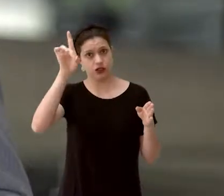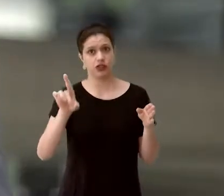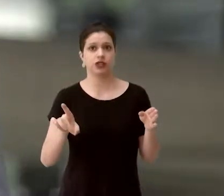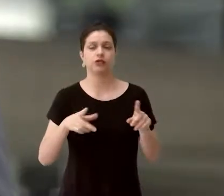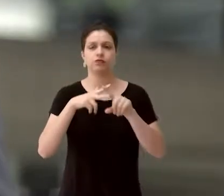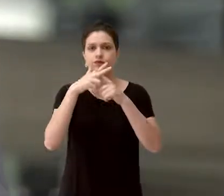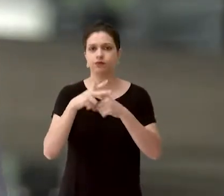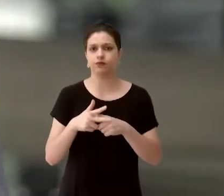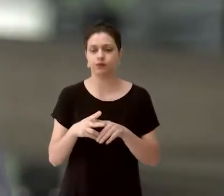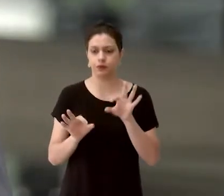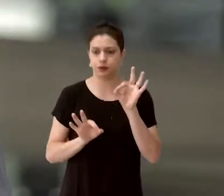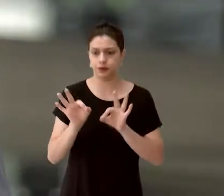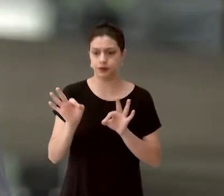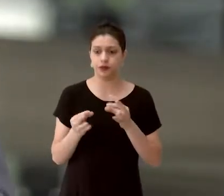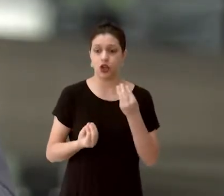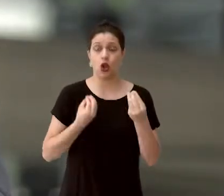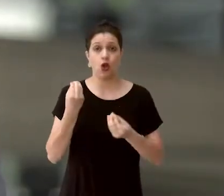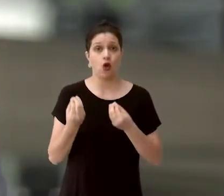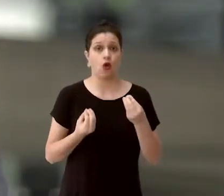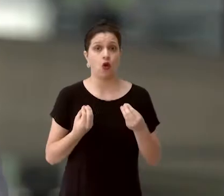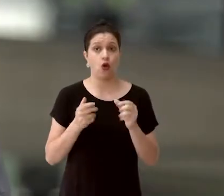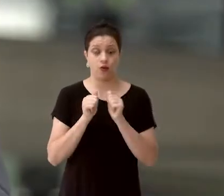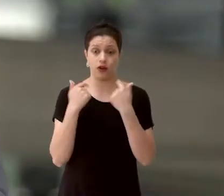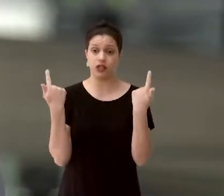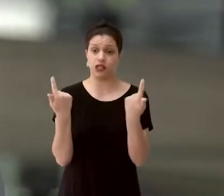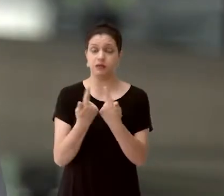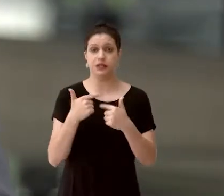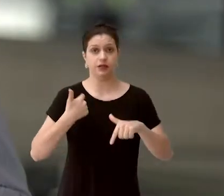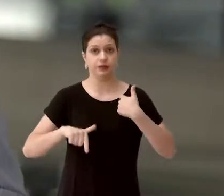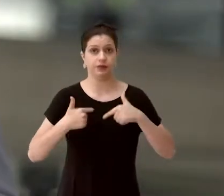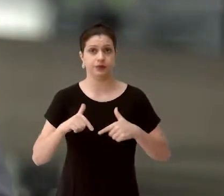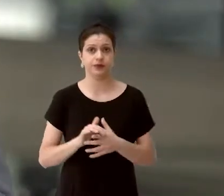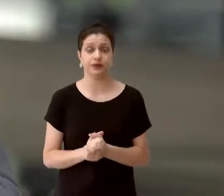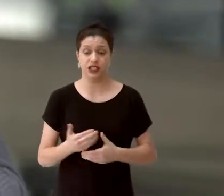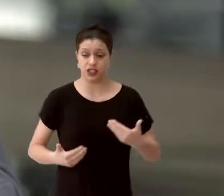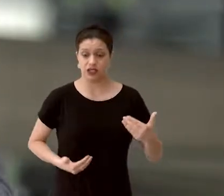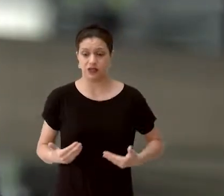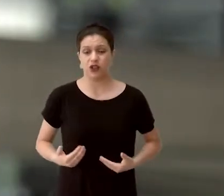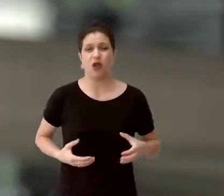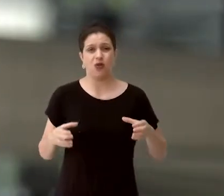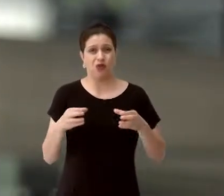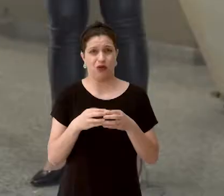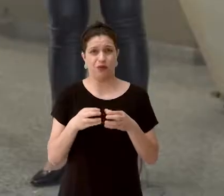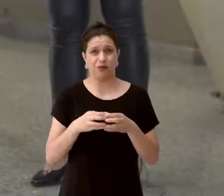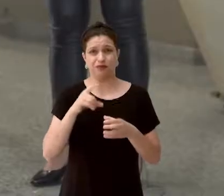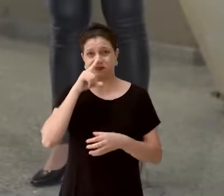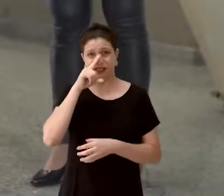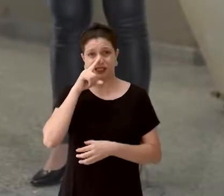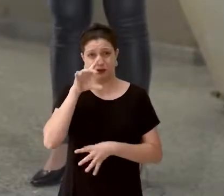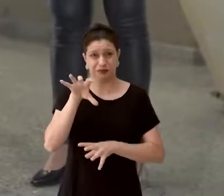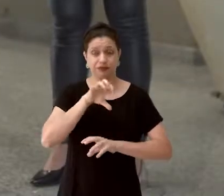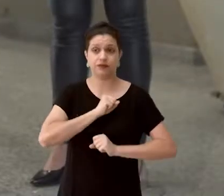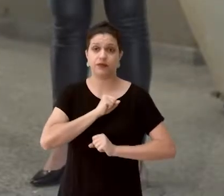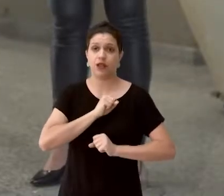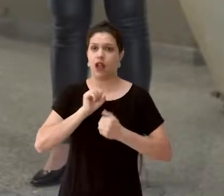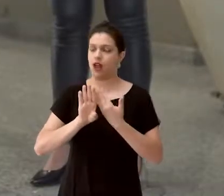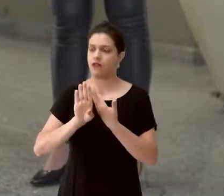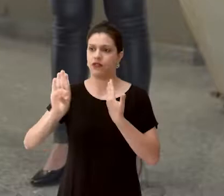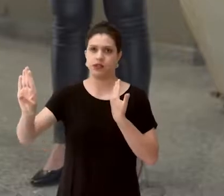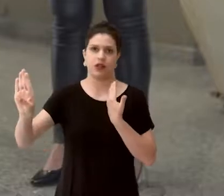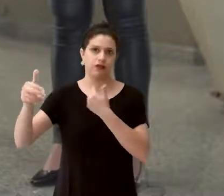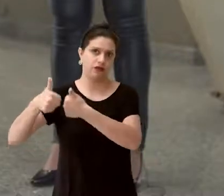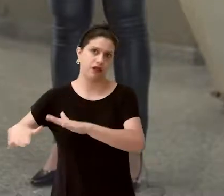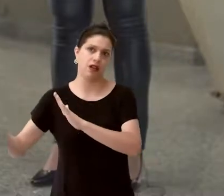Em abril, a mesa diretora regulamentou o funcionamento da Assembleia durante a pandemia. Servidores do grupo de